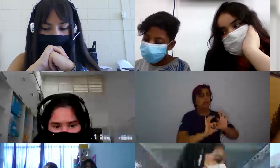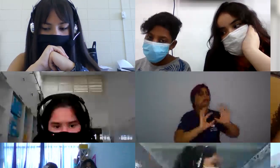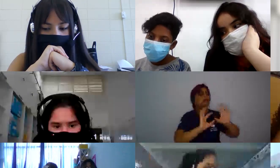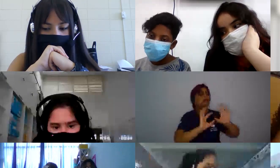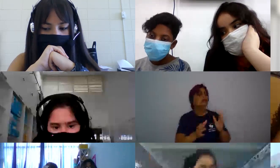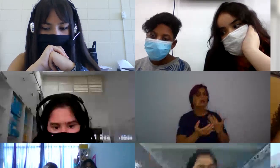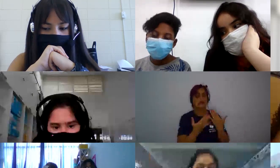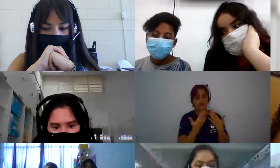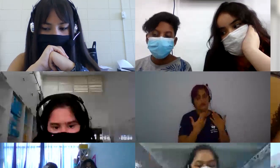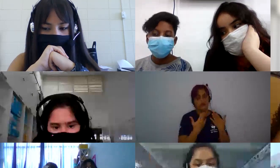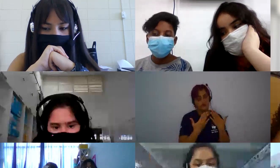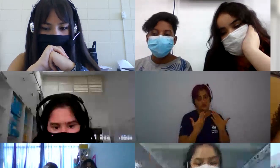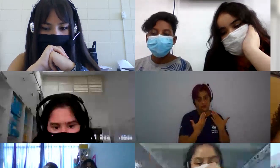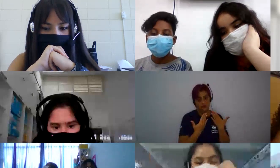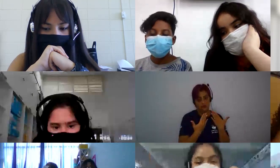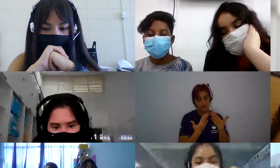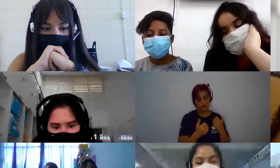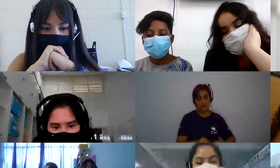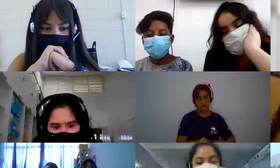mais lugar?